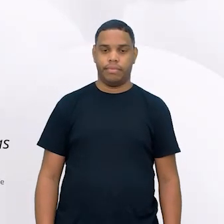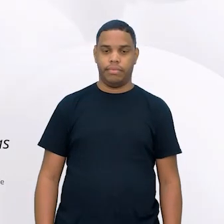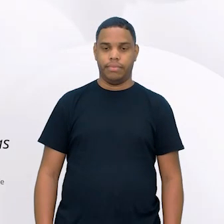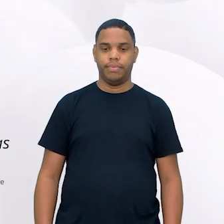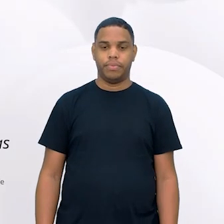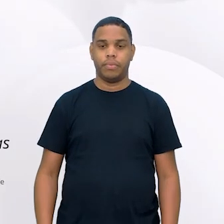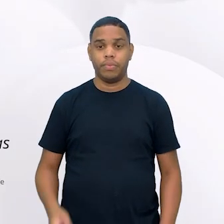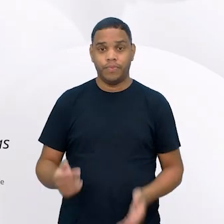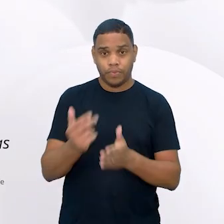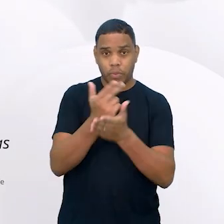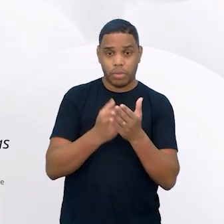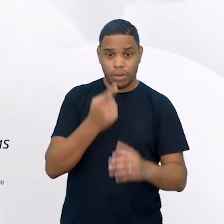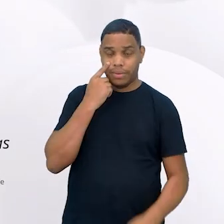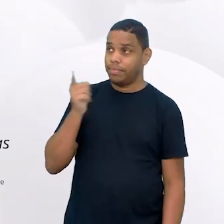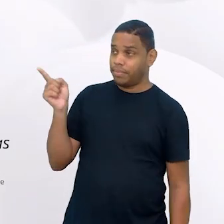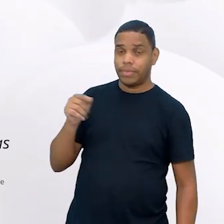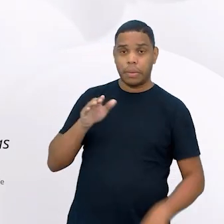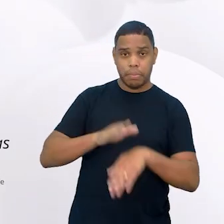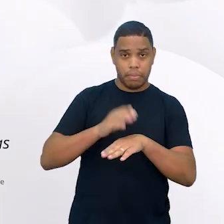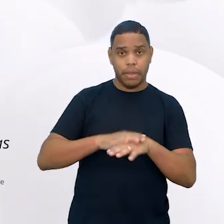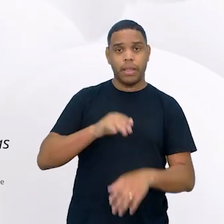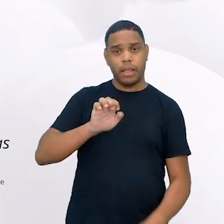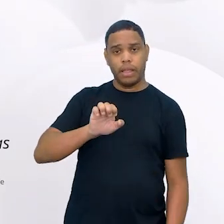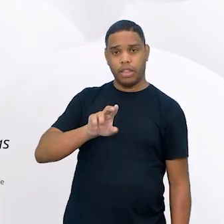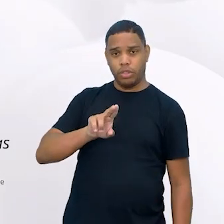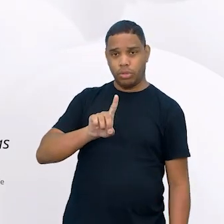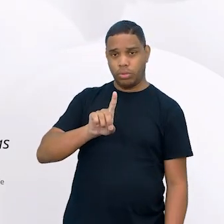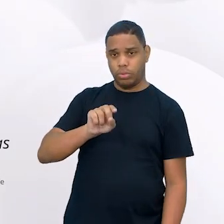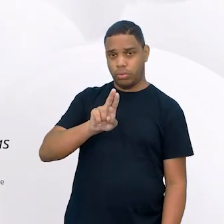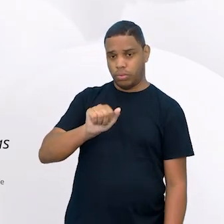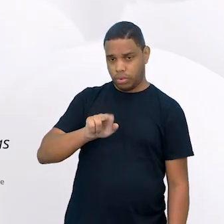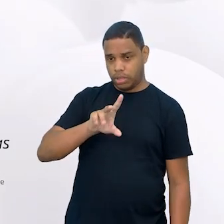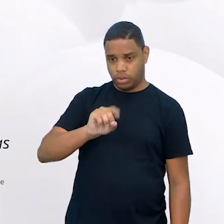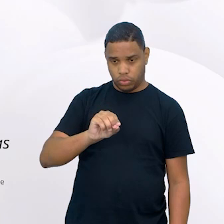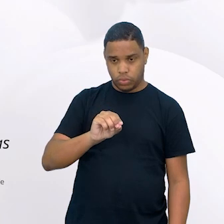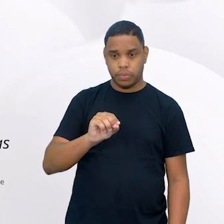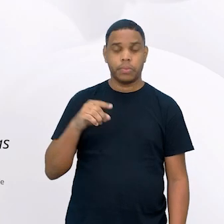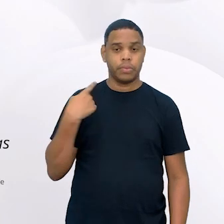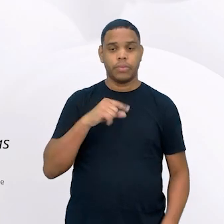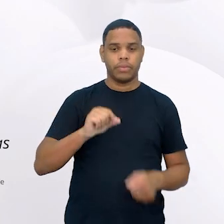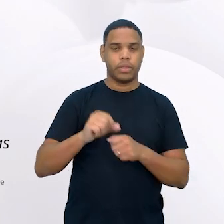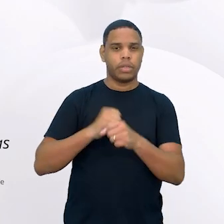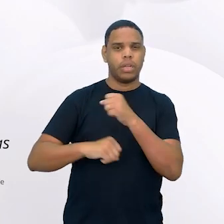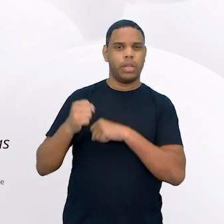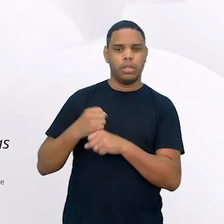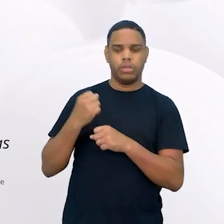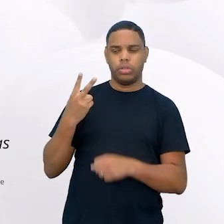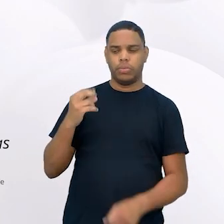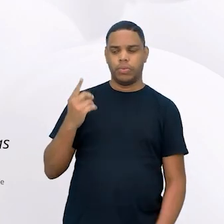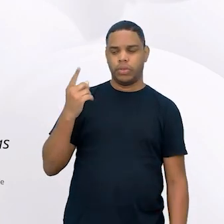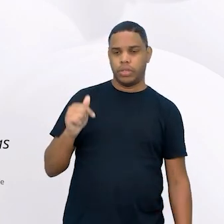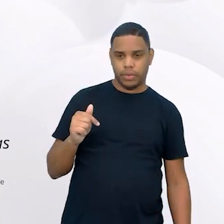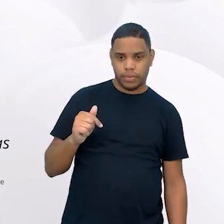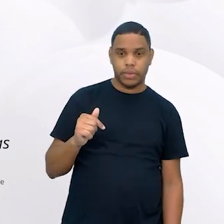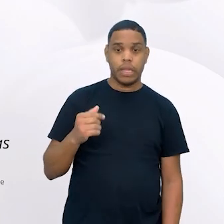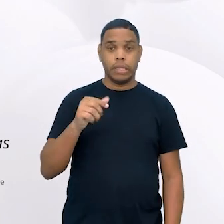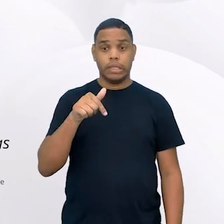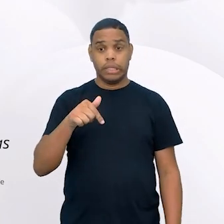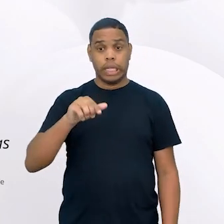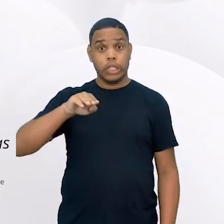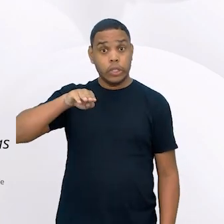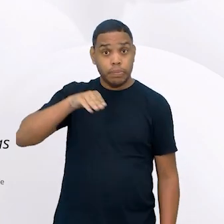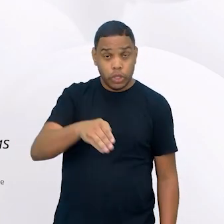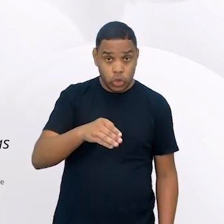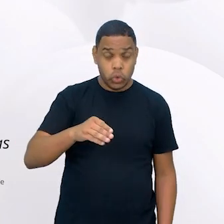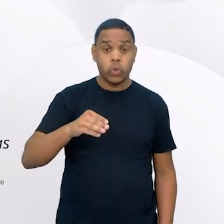pirâmide, quem nos trouxe também foi o Eduardo Gianetti, que na época, quando nós gravamos em 2017, eram 7 bilhões de pessoas.